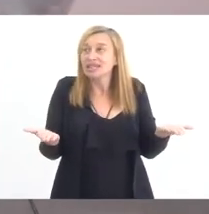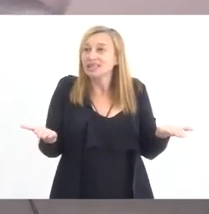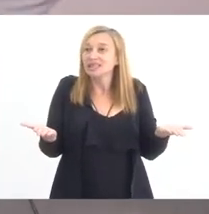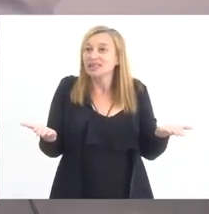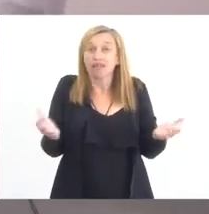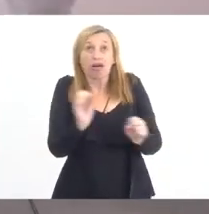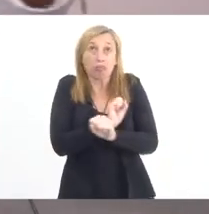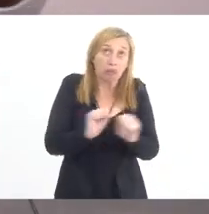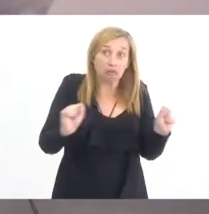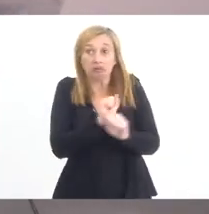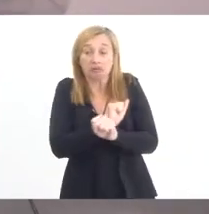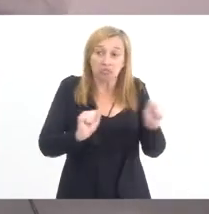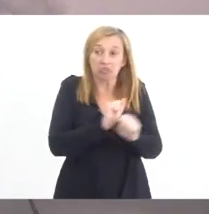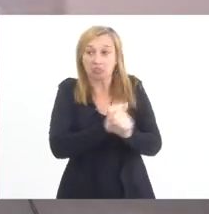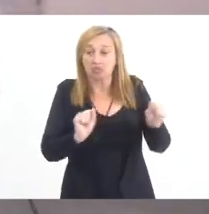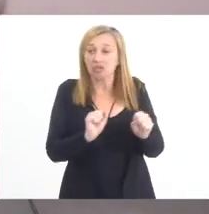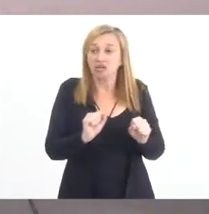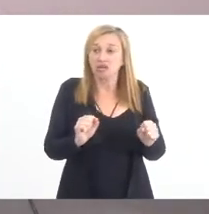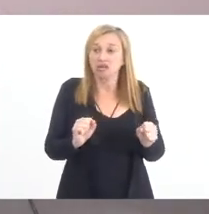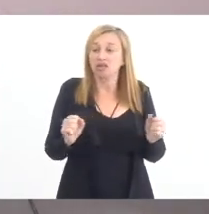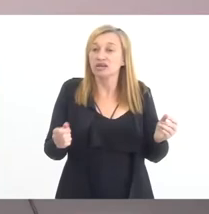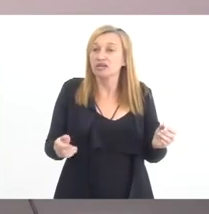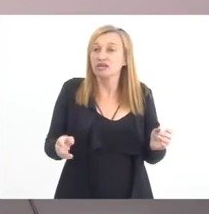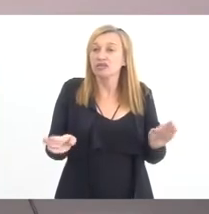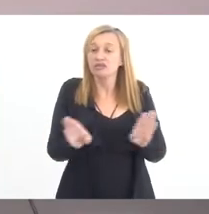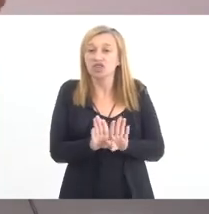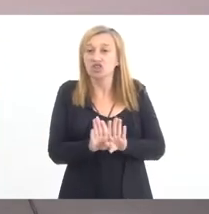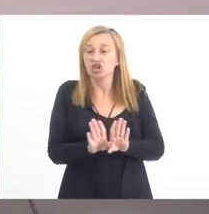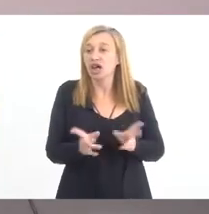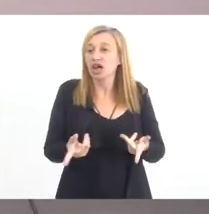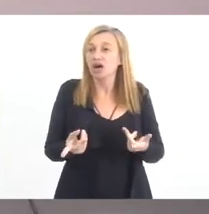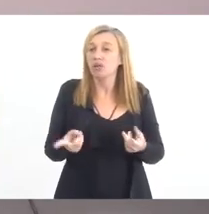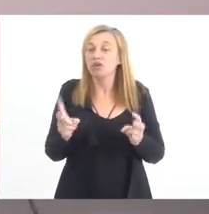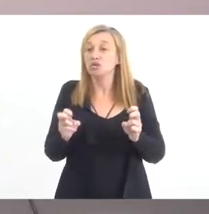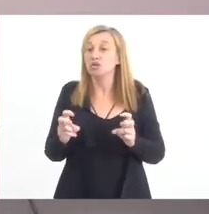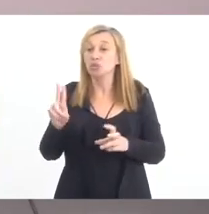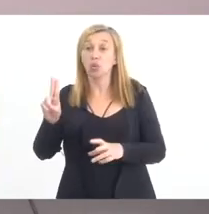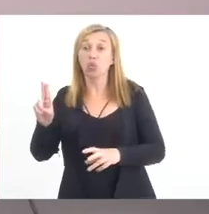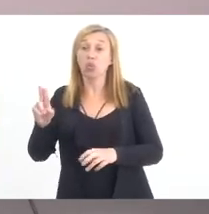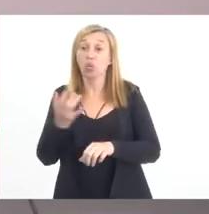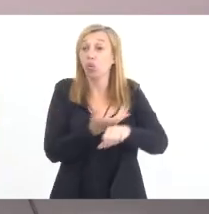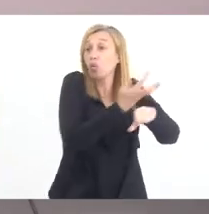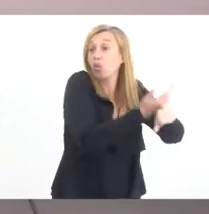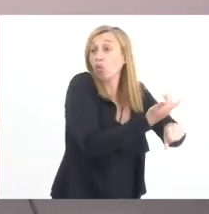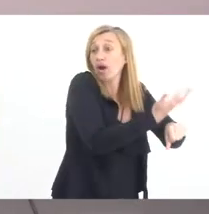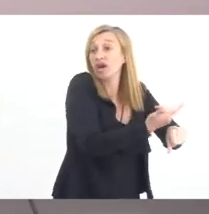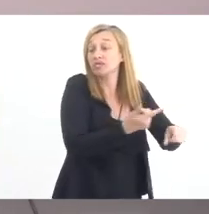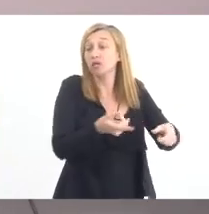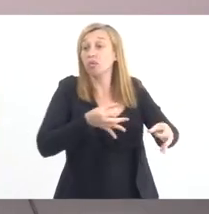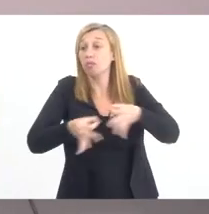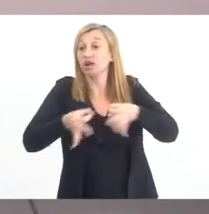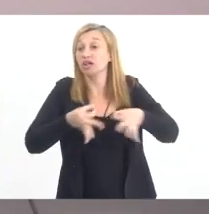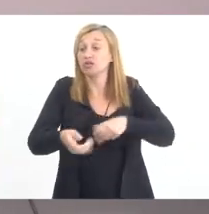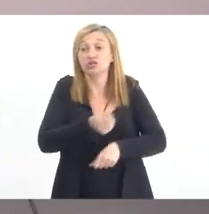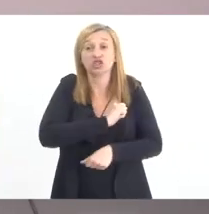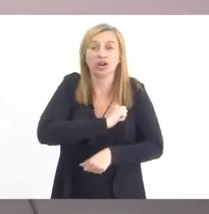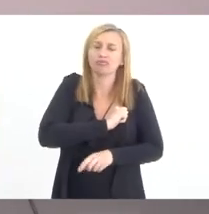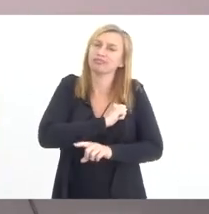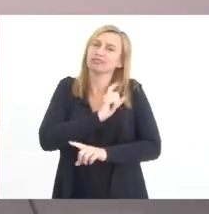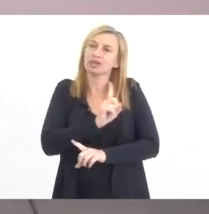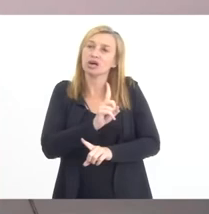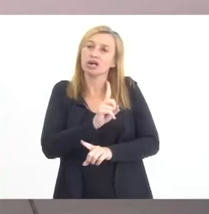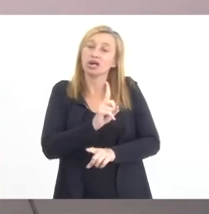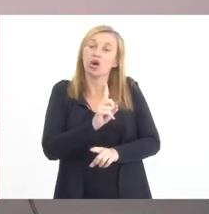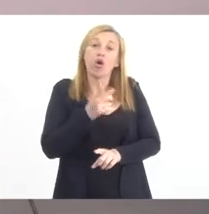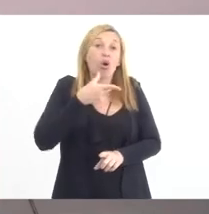é impossível, temos que fechar a questão com a UERJ, porque no plano de recuperação fiscal, olha, isso a partir